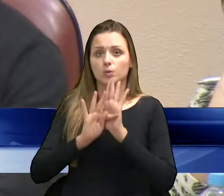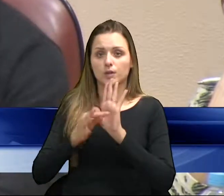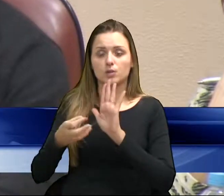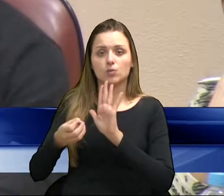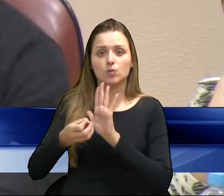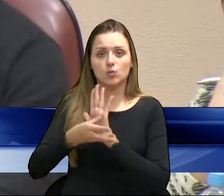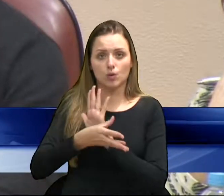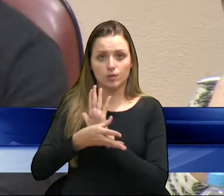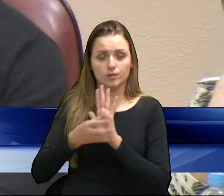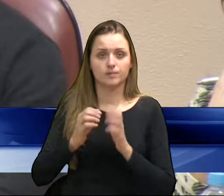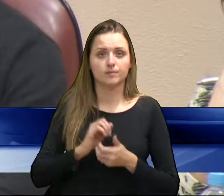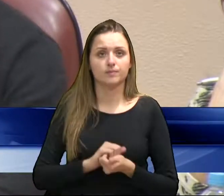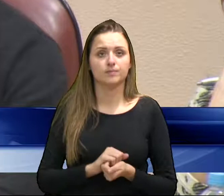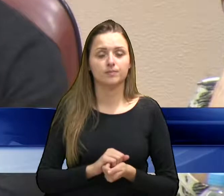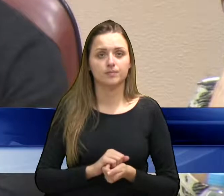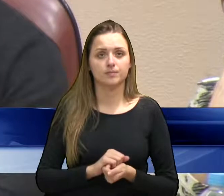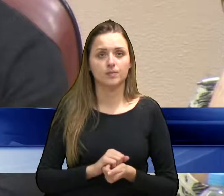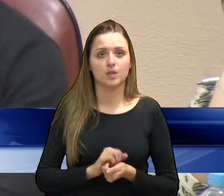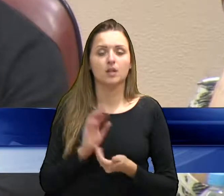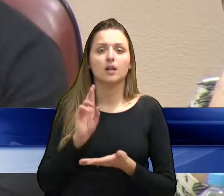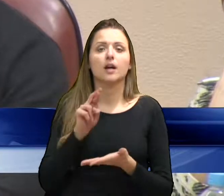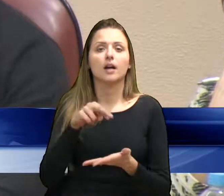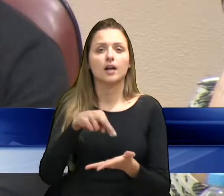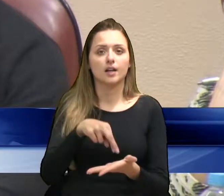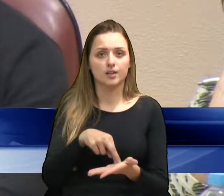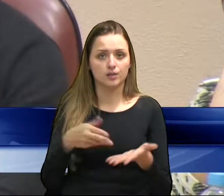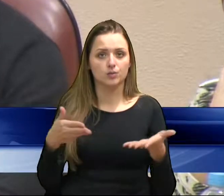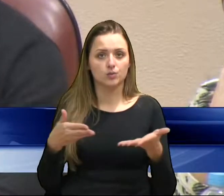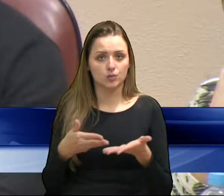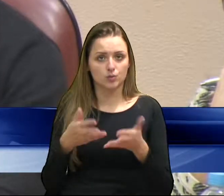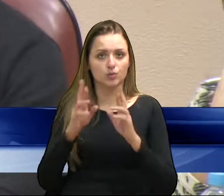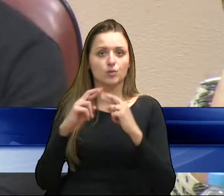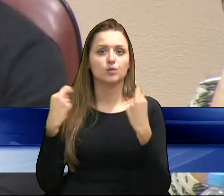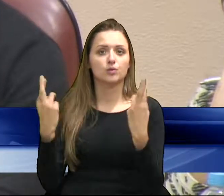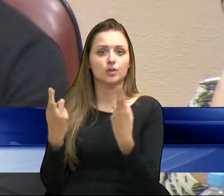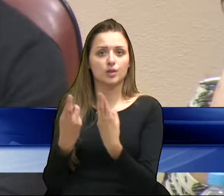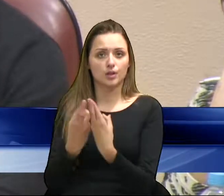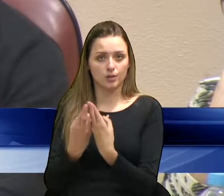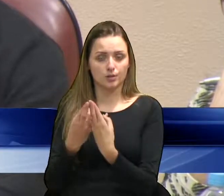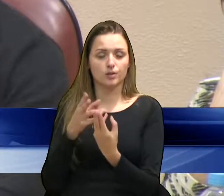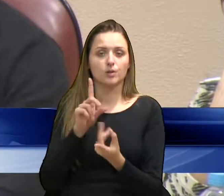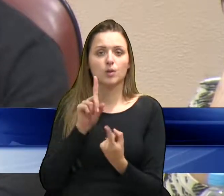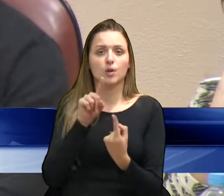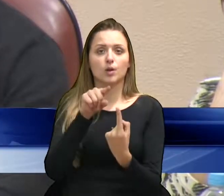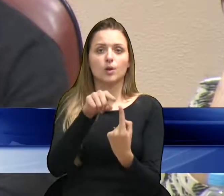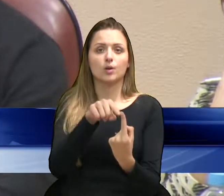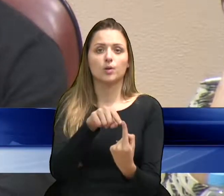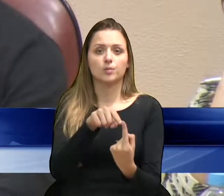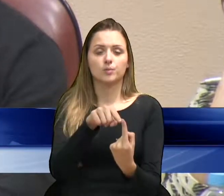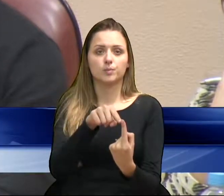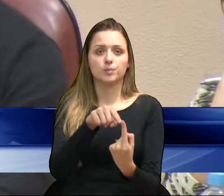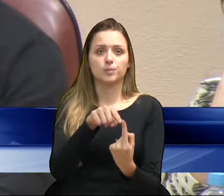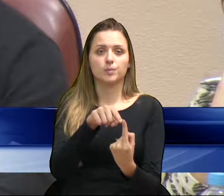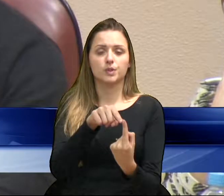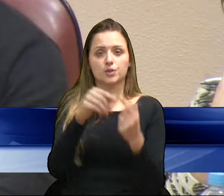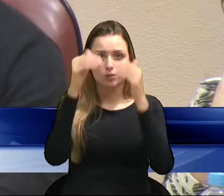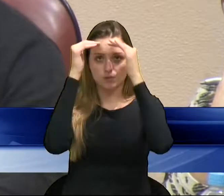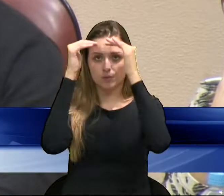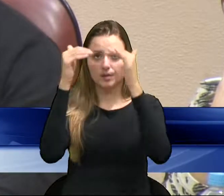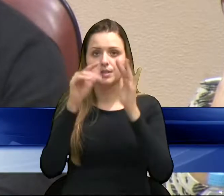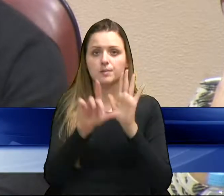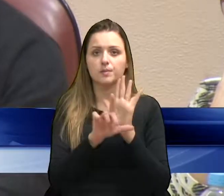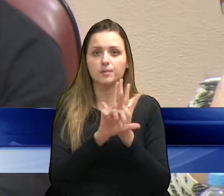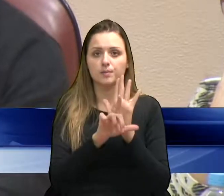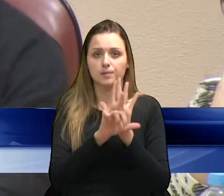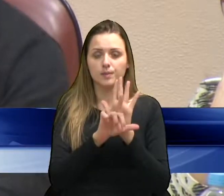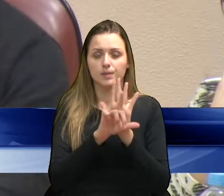retificativa. Então, a realização dessa audiência pública objetiva atender à legislação